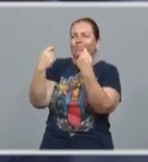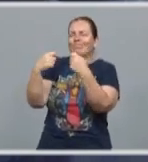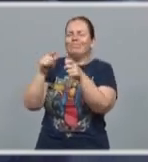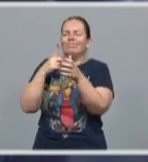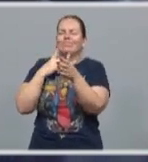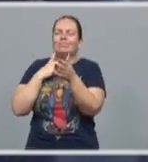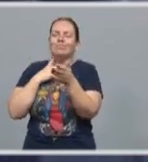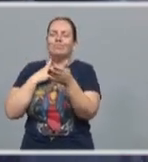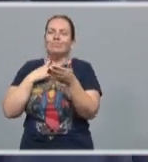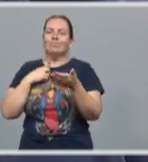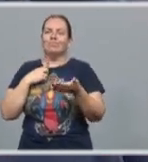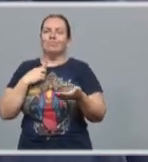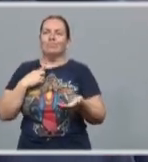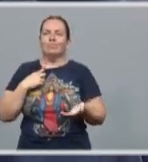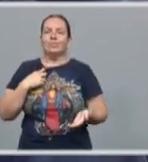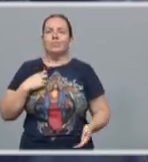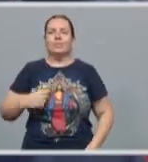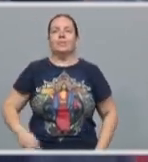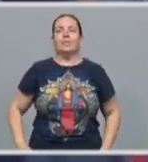sedenta está.